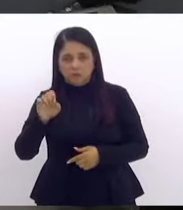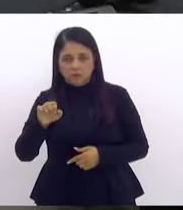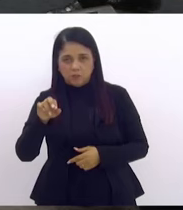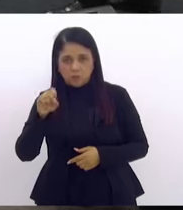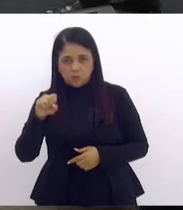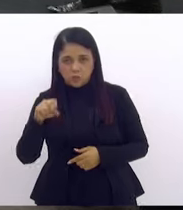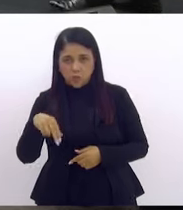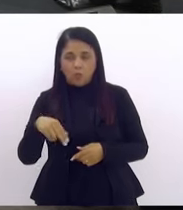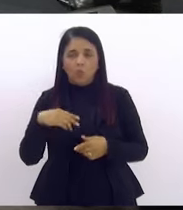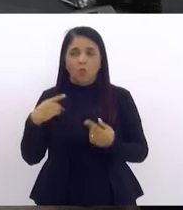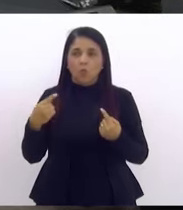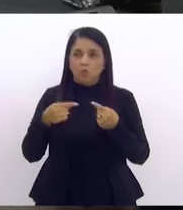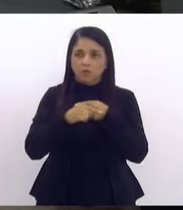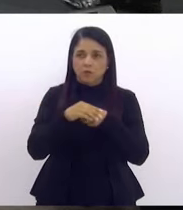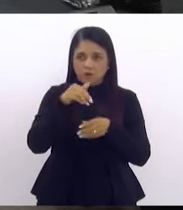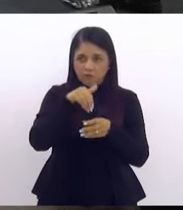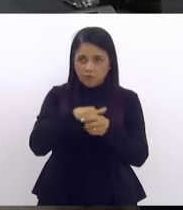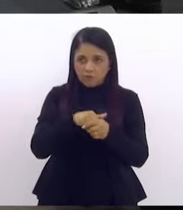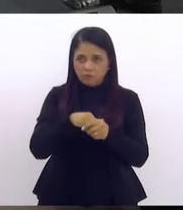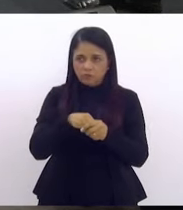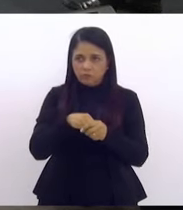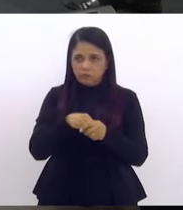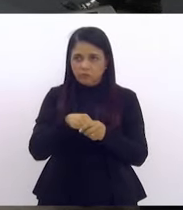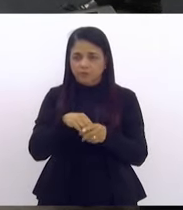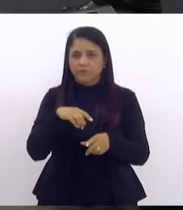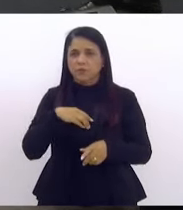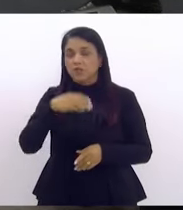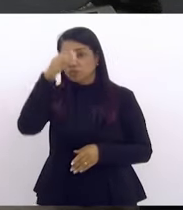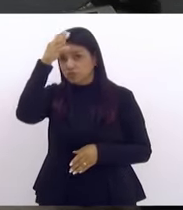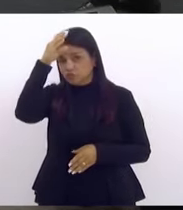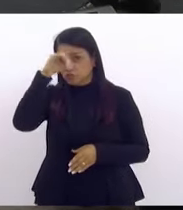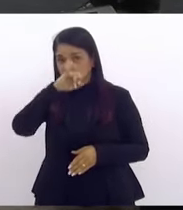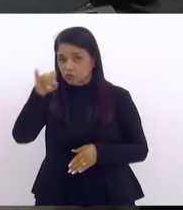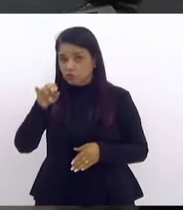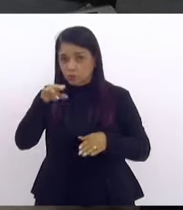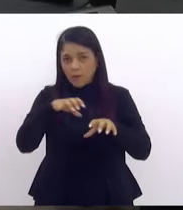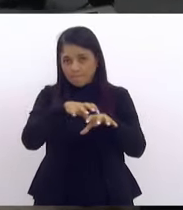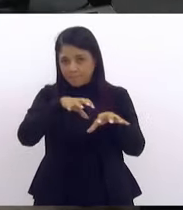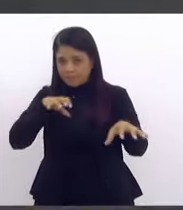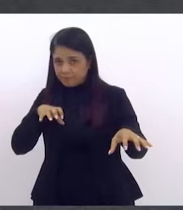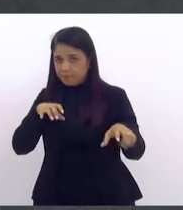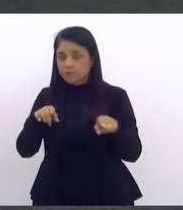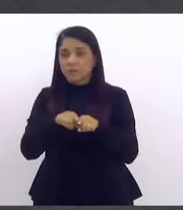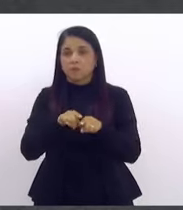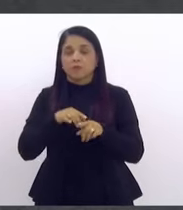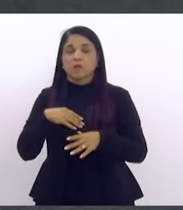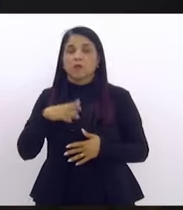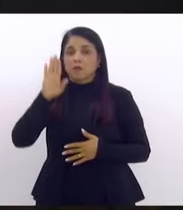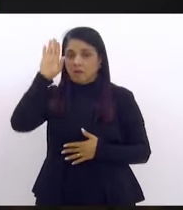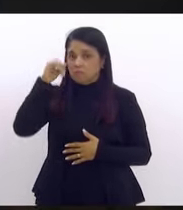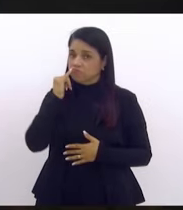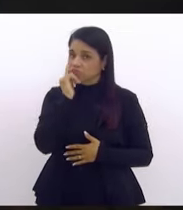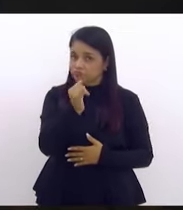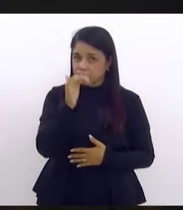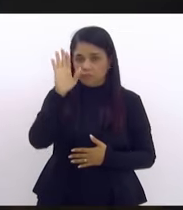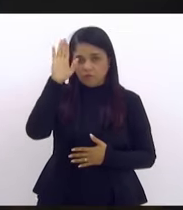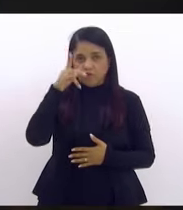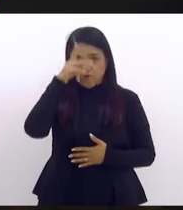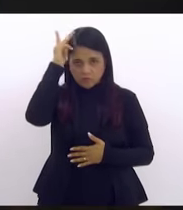Tia Ju, contrário. Depois eu quero declarar o voto. Abstenção, Tia Ju. Oi? Depois declarar o voto, por favor. Tá.